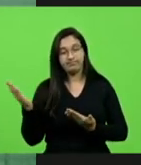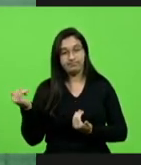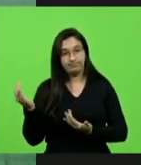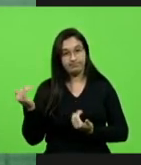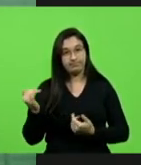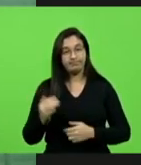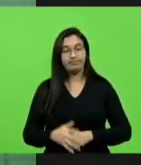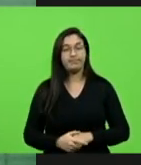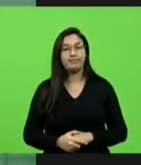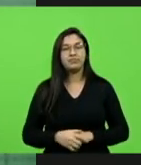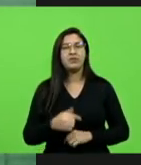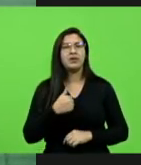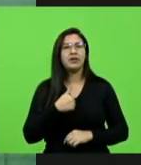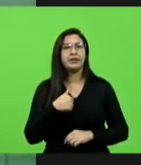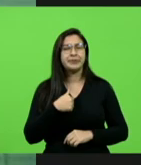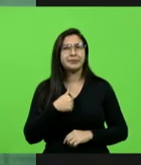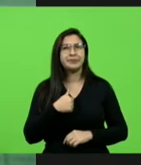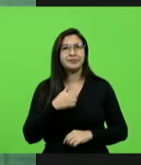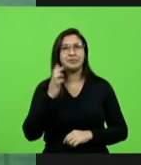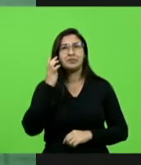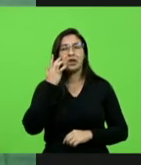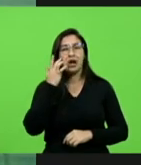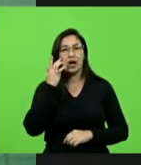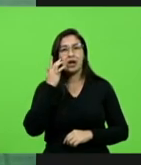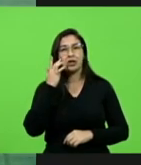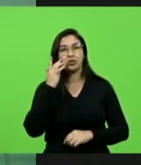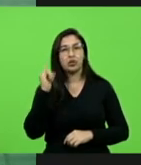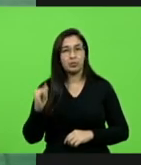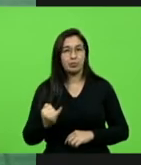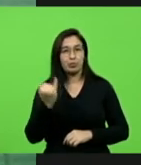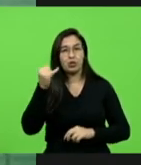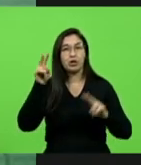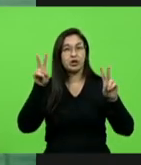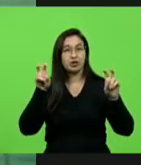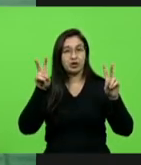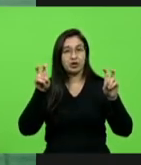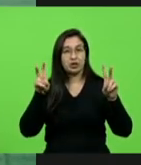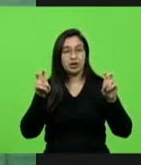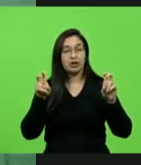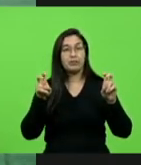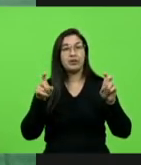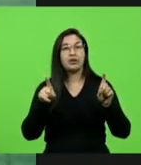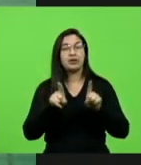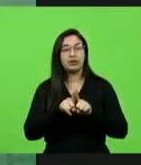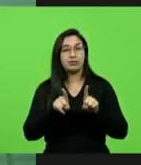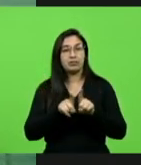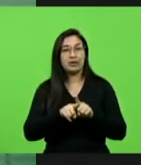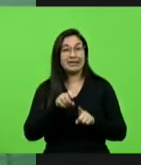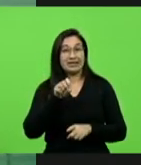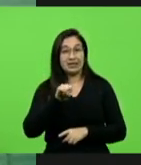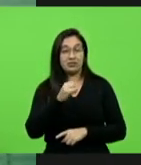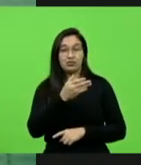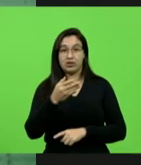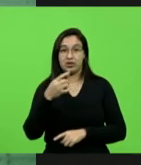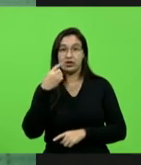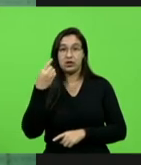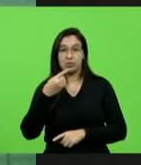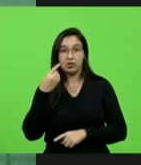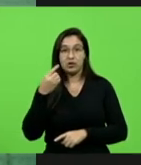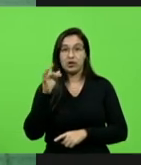Eu colocaria no debate se os deputados federais, né, parece que